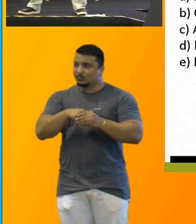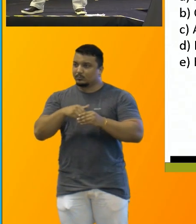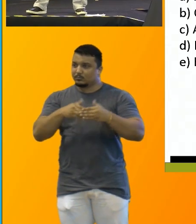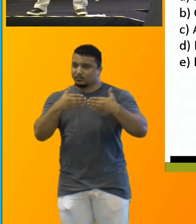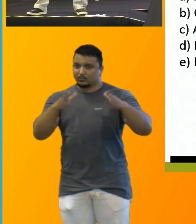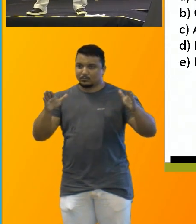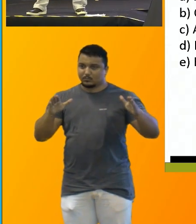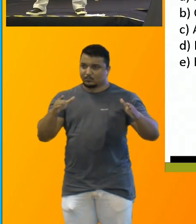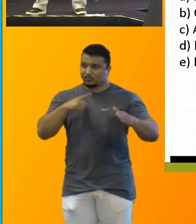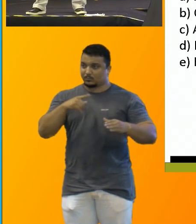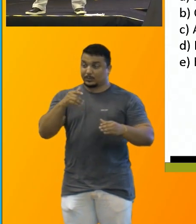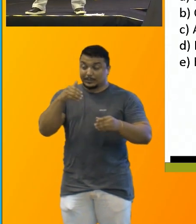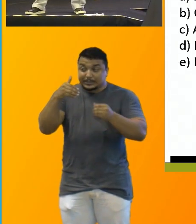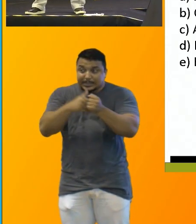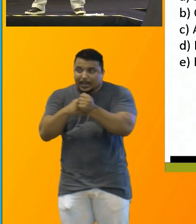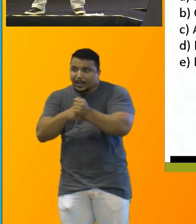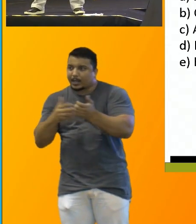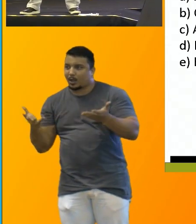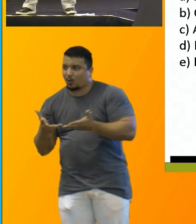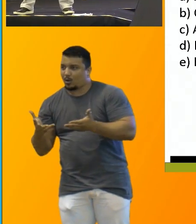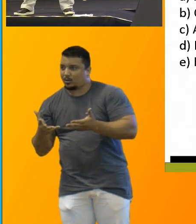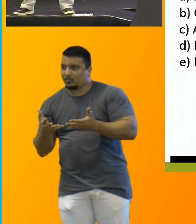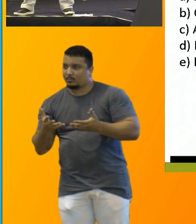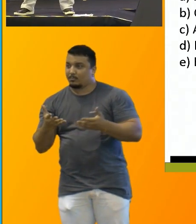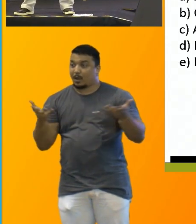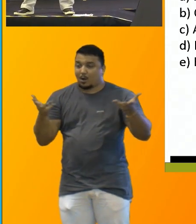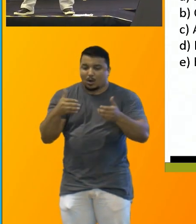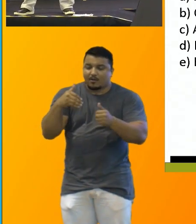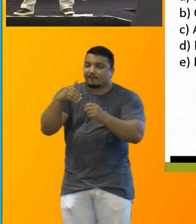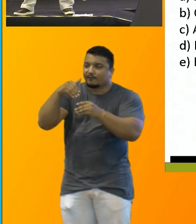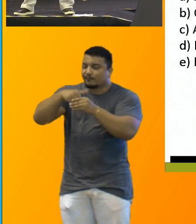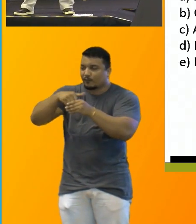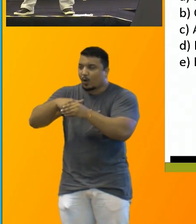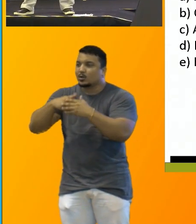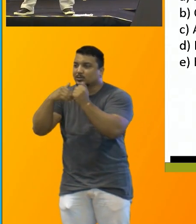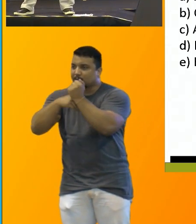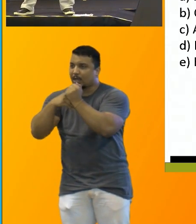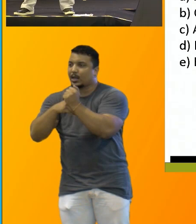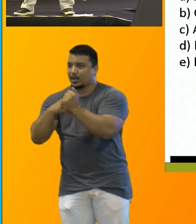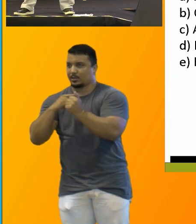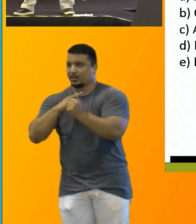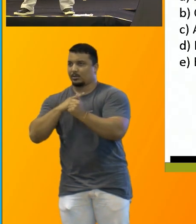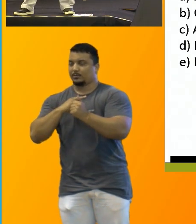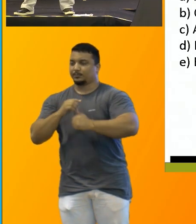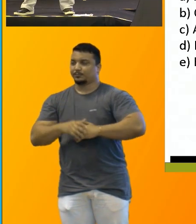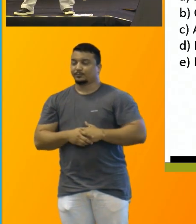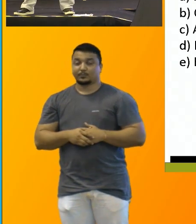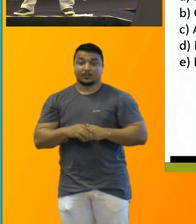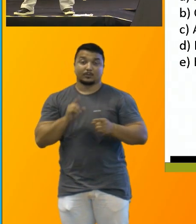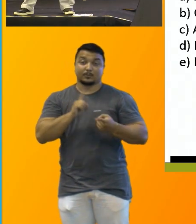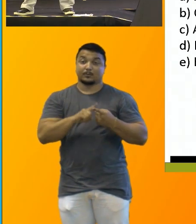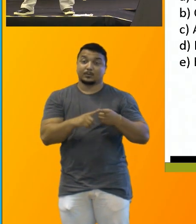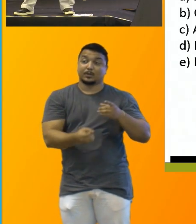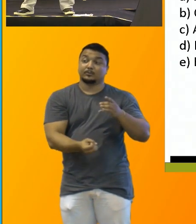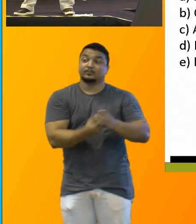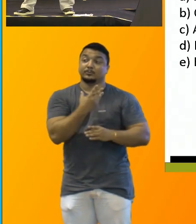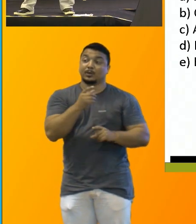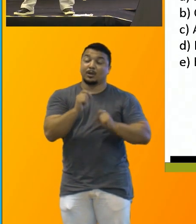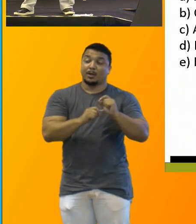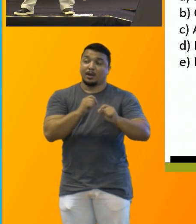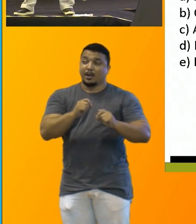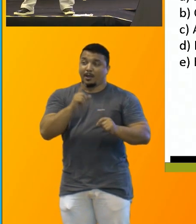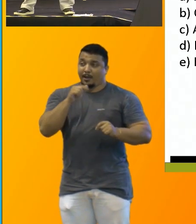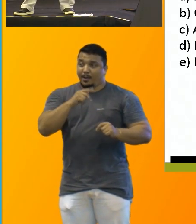aberto, passou a ser secreto. Diga comigo, o voto passou a ser o quê? Secreto. E aí a criação também de